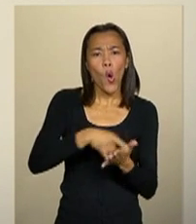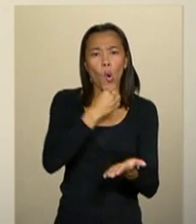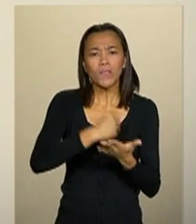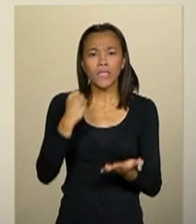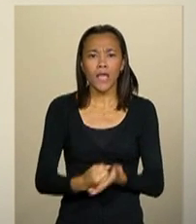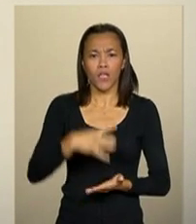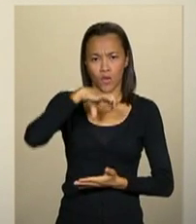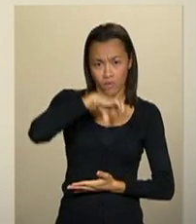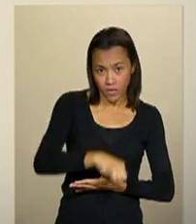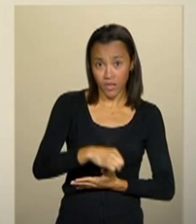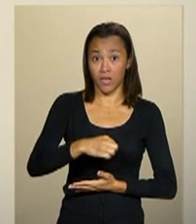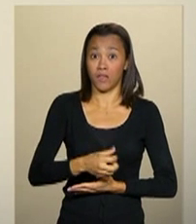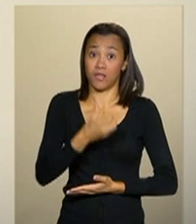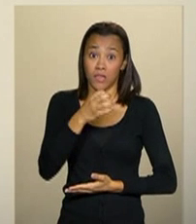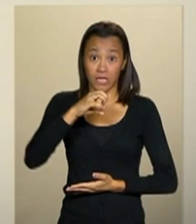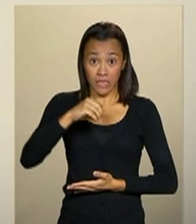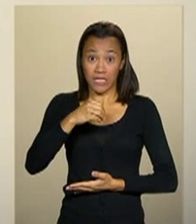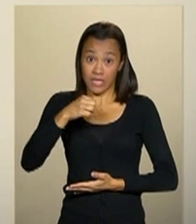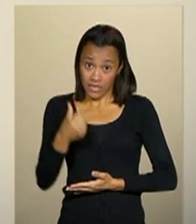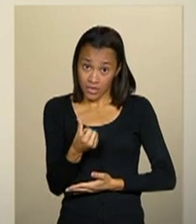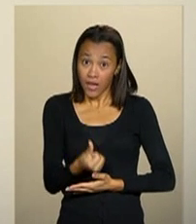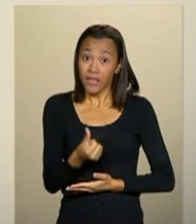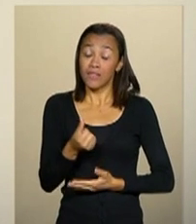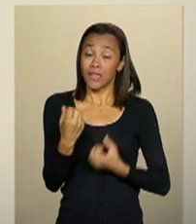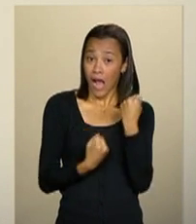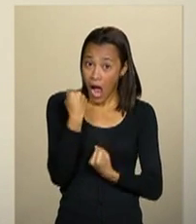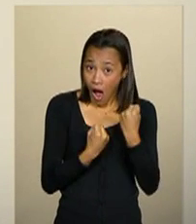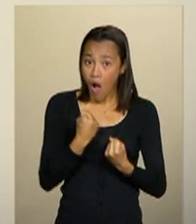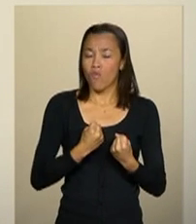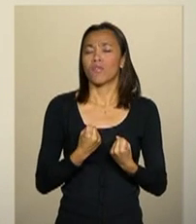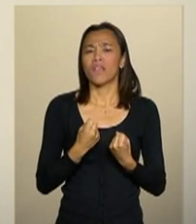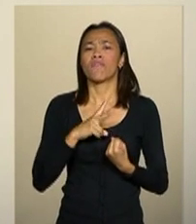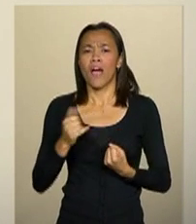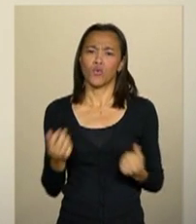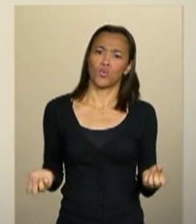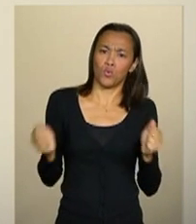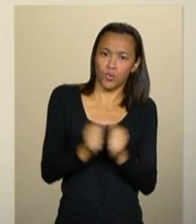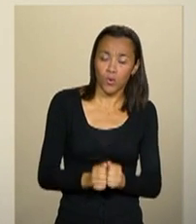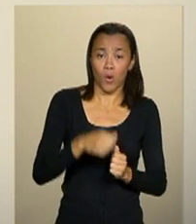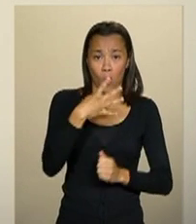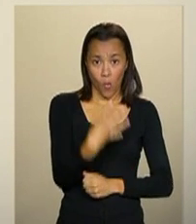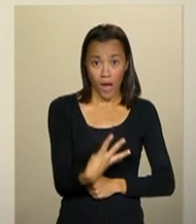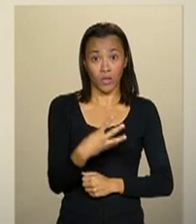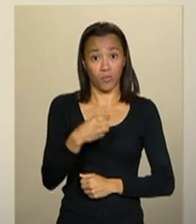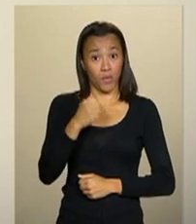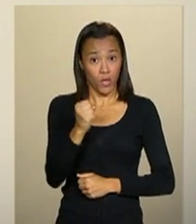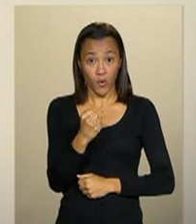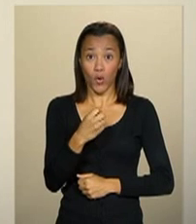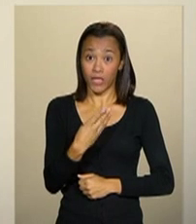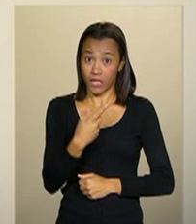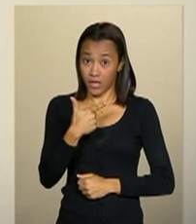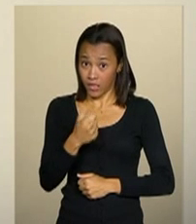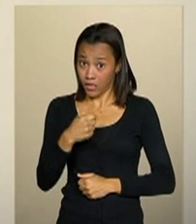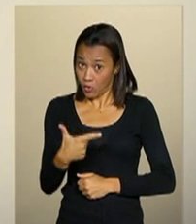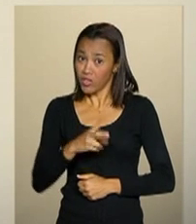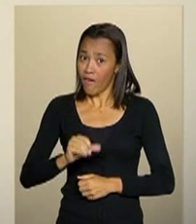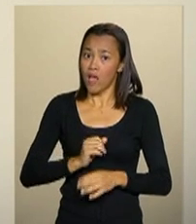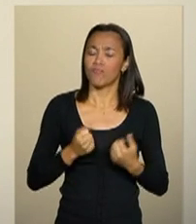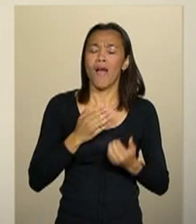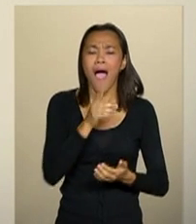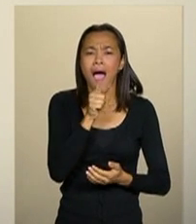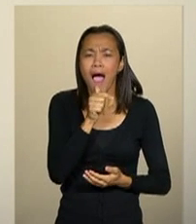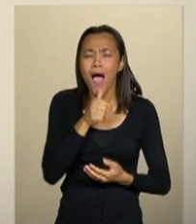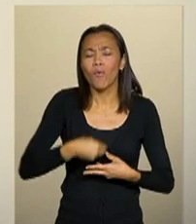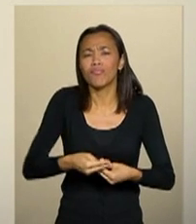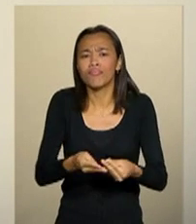mais 906 carro-pipa que vão se juntar aos 4.082 e já estão levando